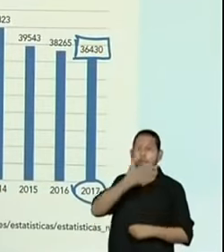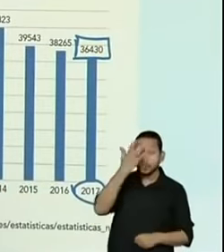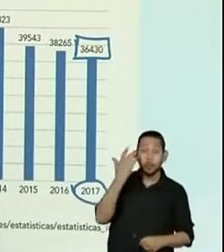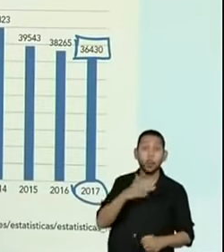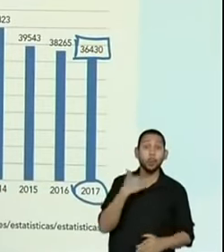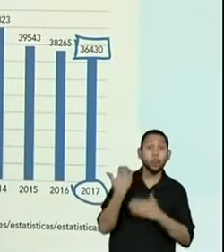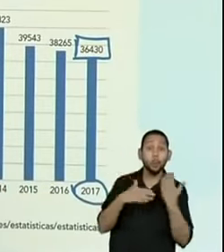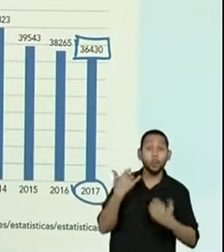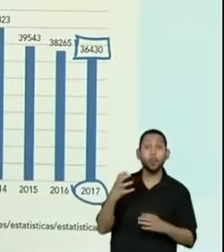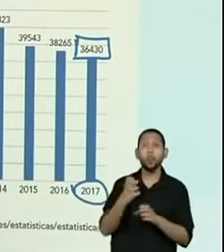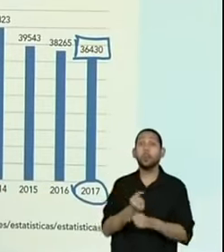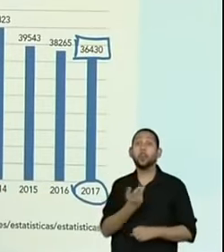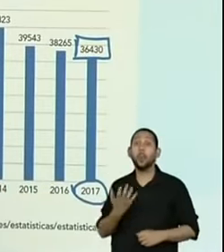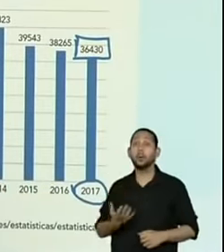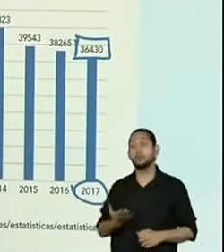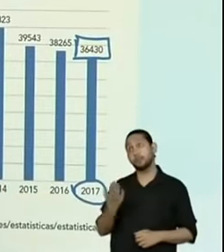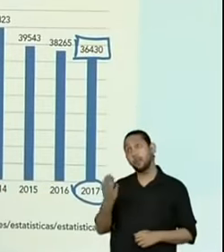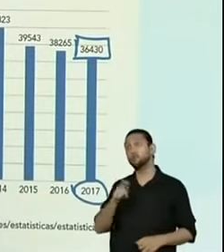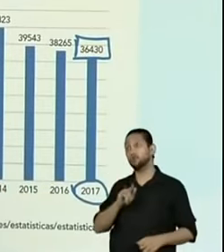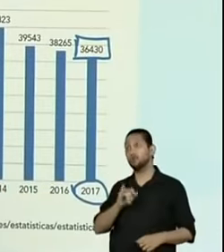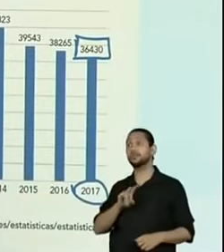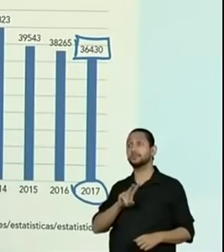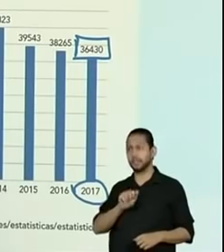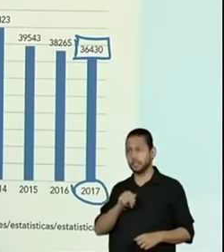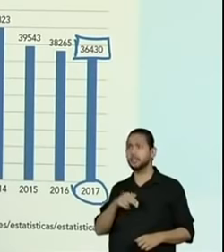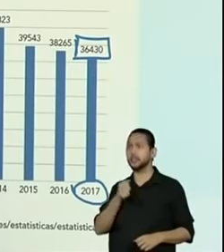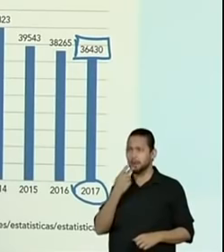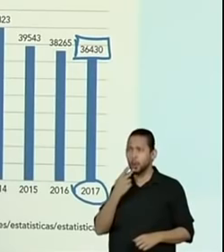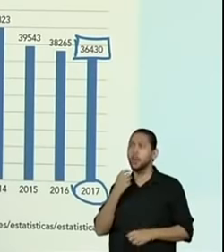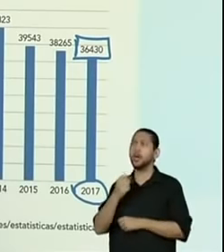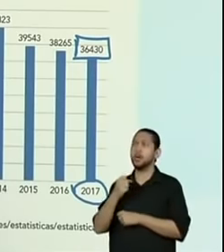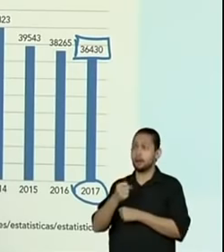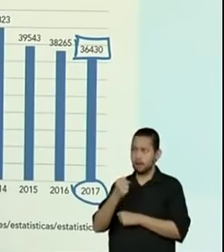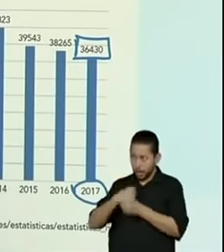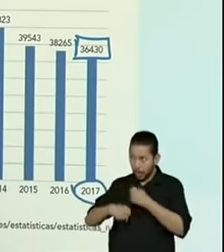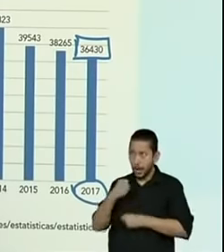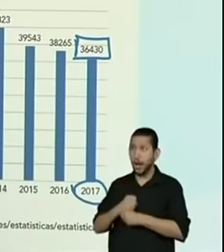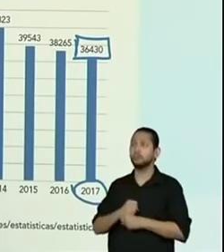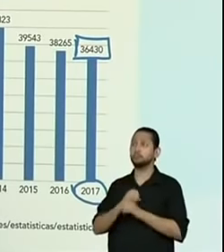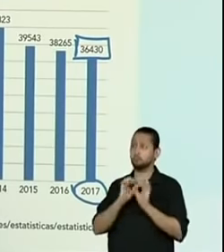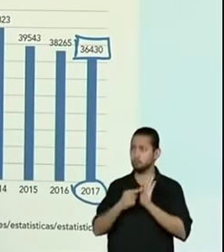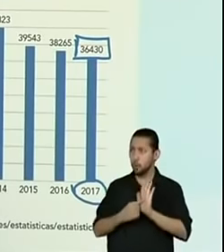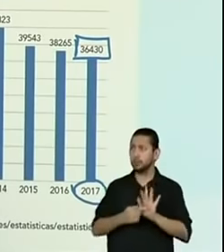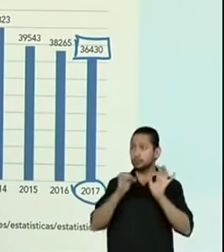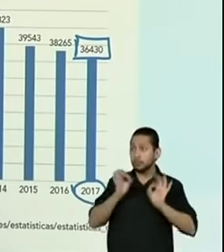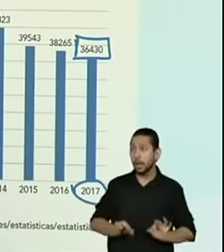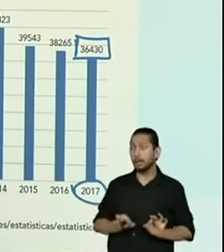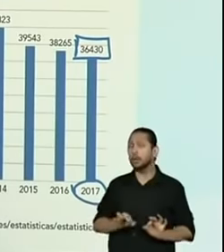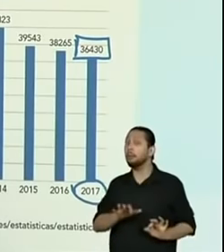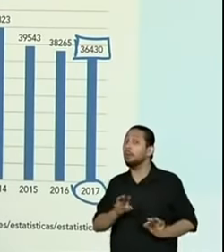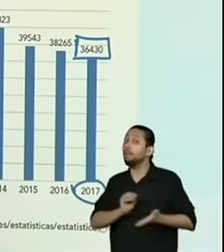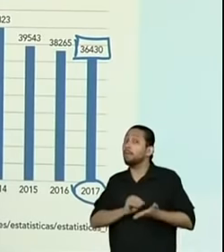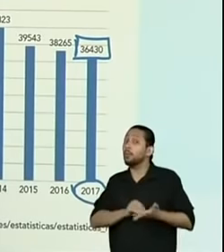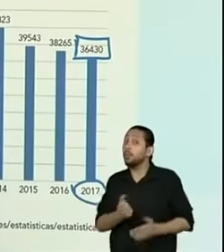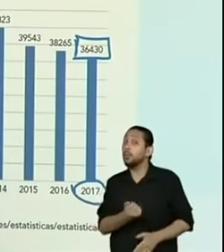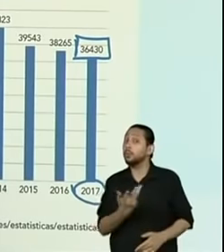Giovana disse o ano, mas não disse a quantidade. E aí? E a quantidade?